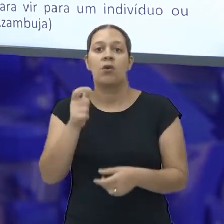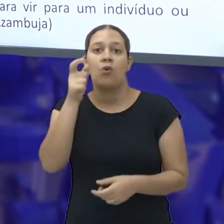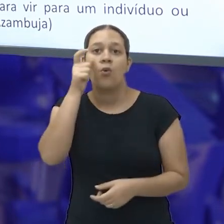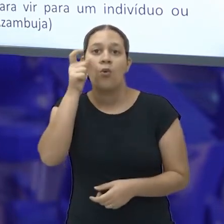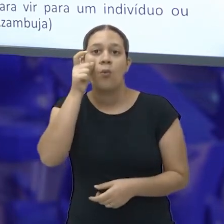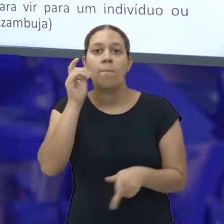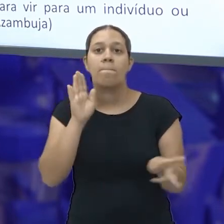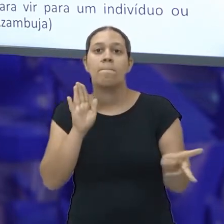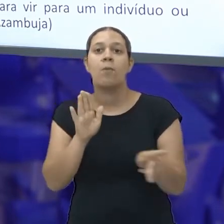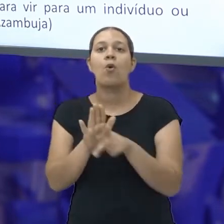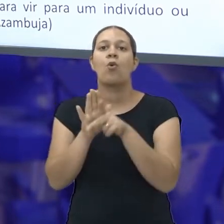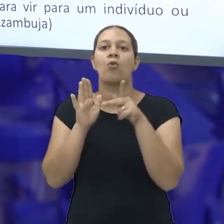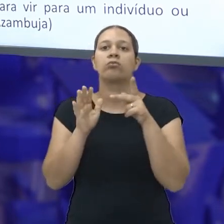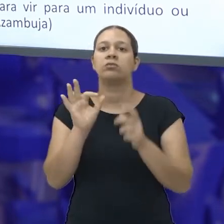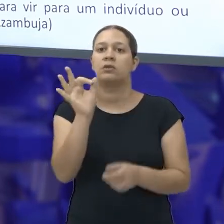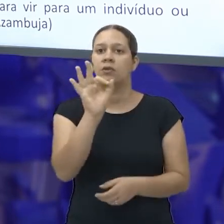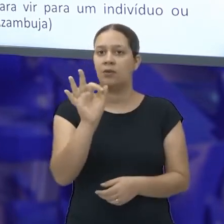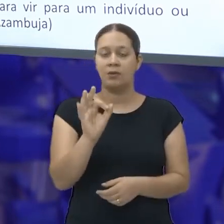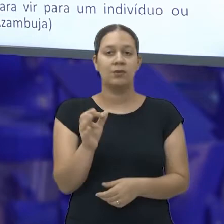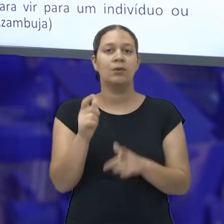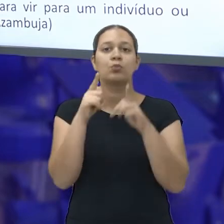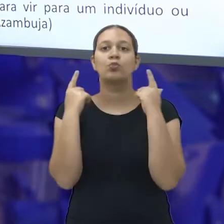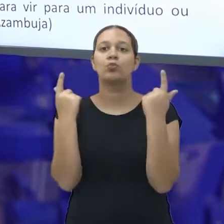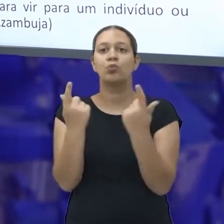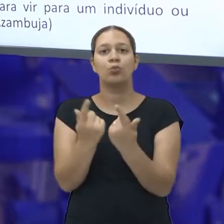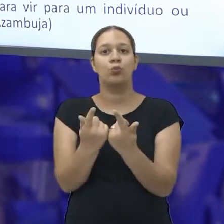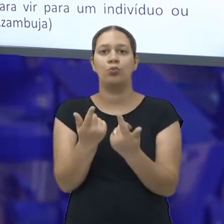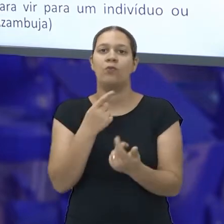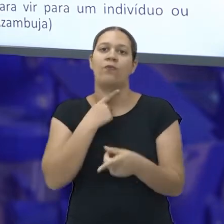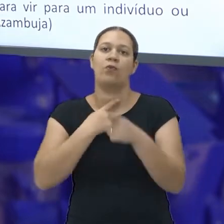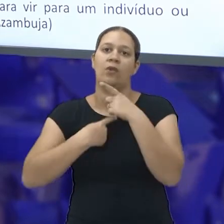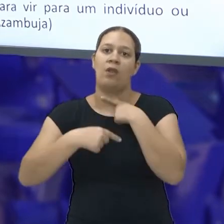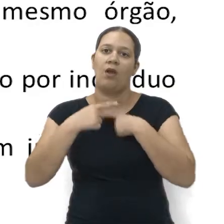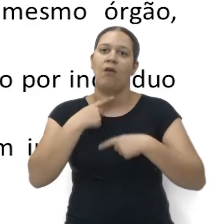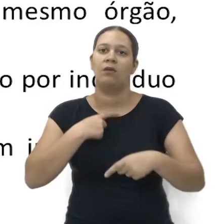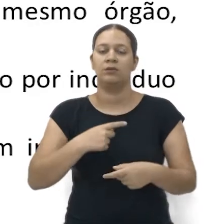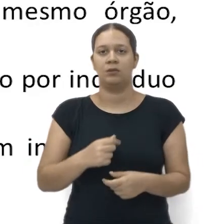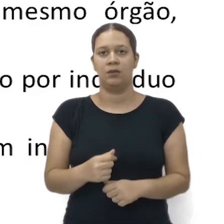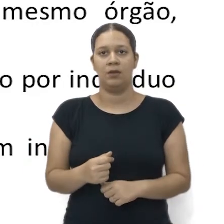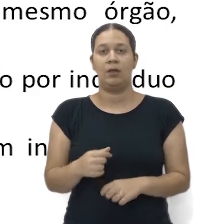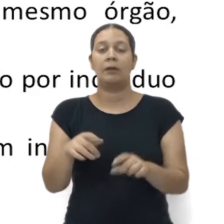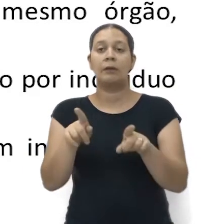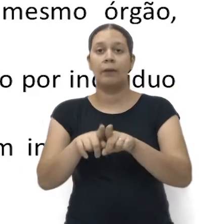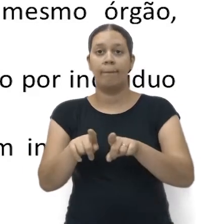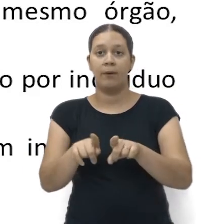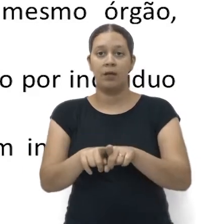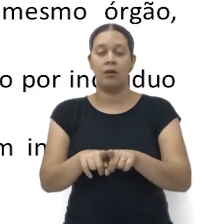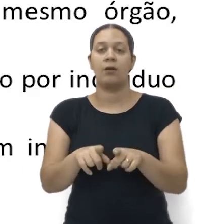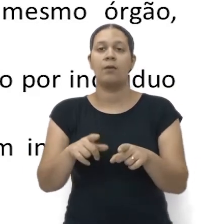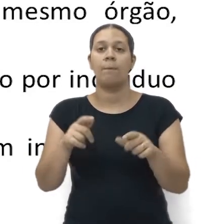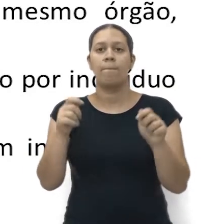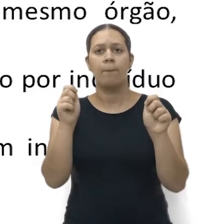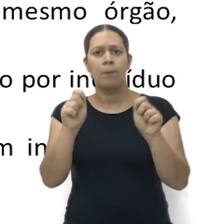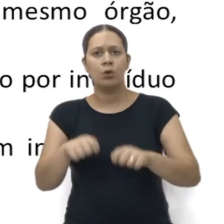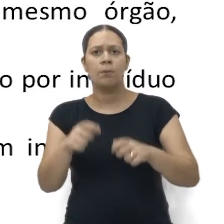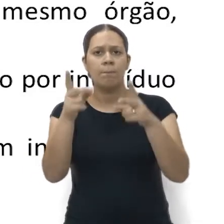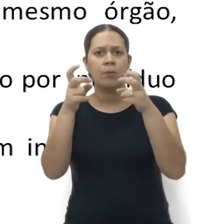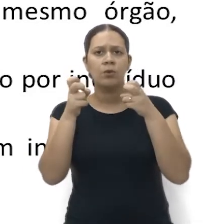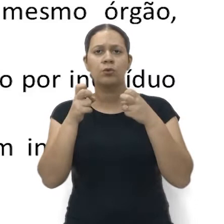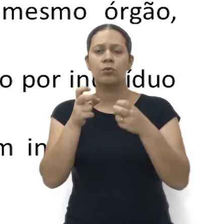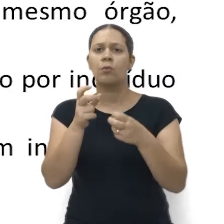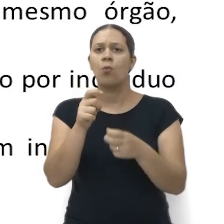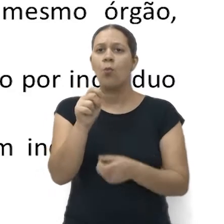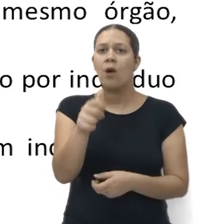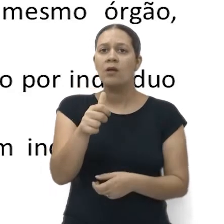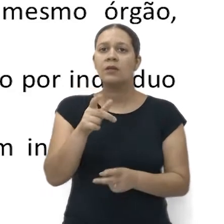interesses próprios e não do interesse coletivo, né? Além do mais, a gente pode perceber que